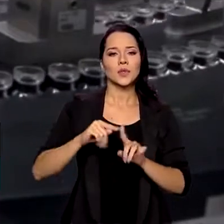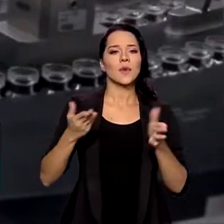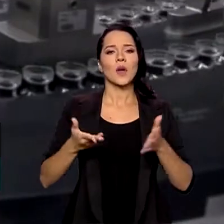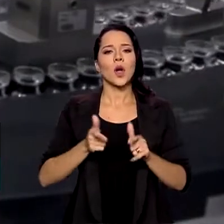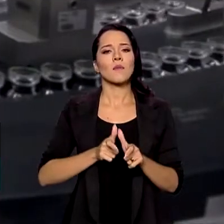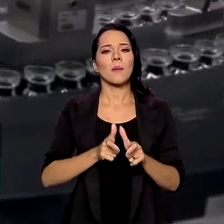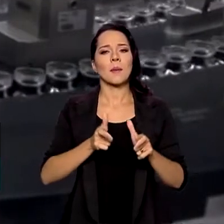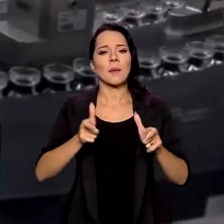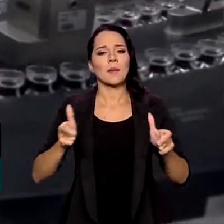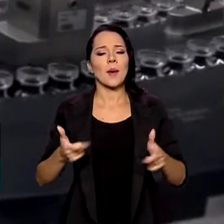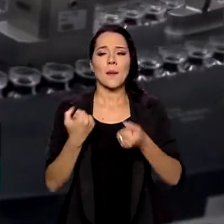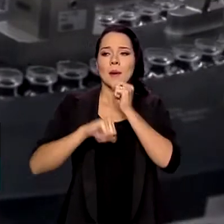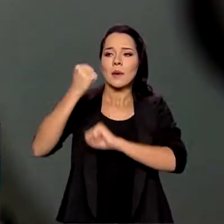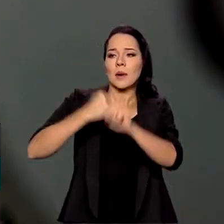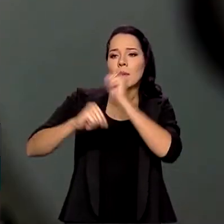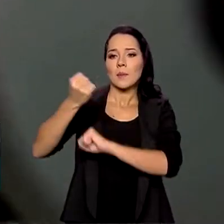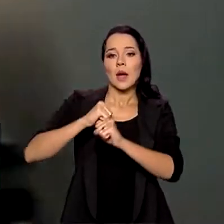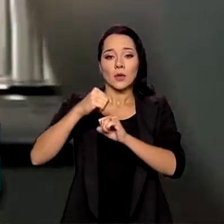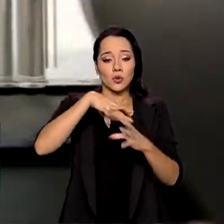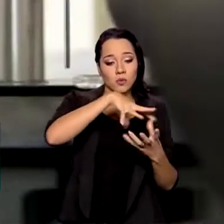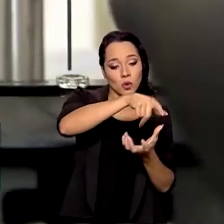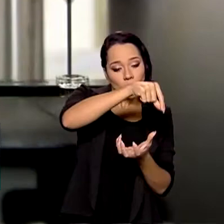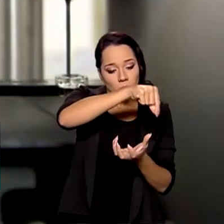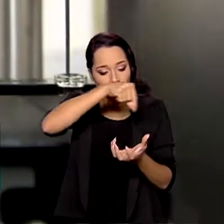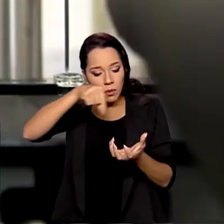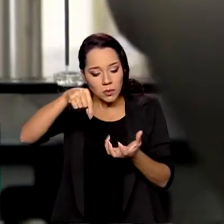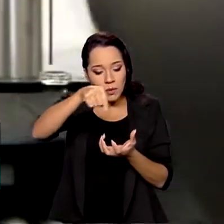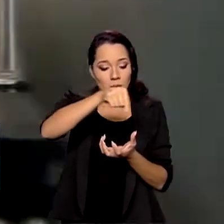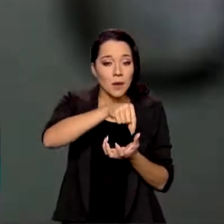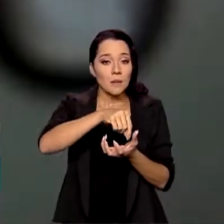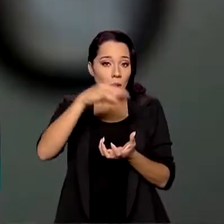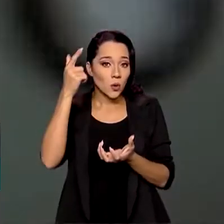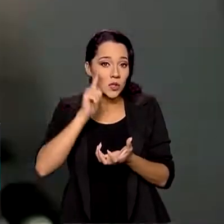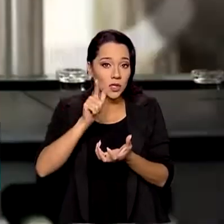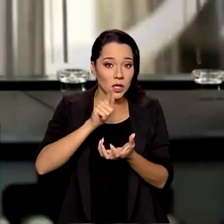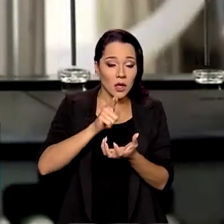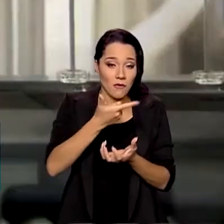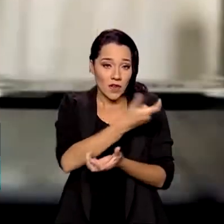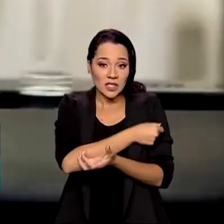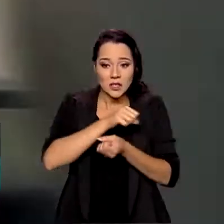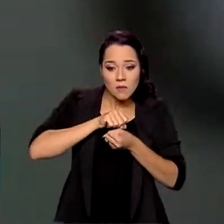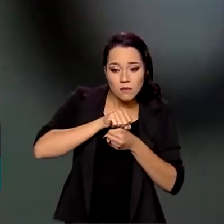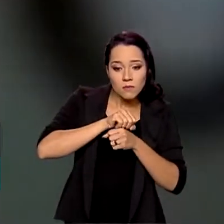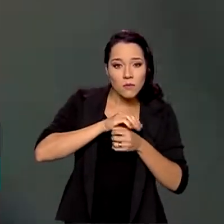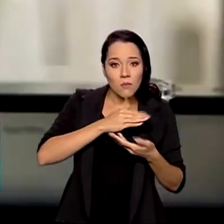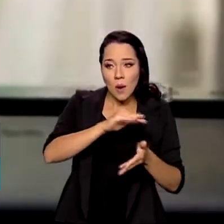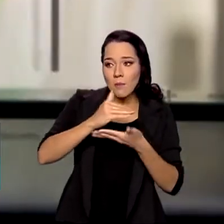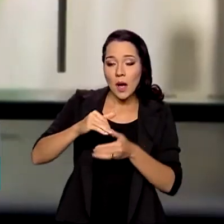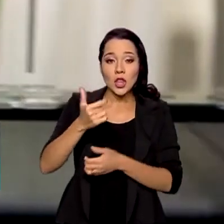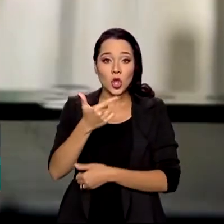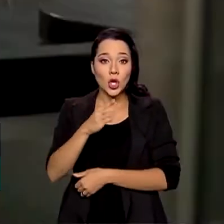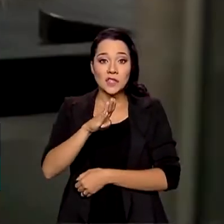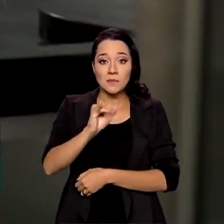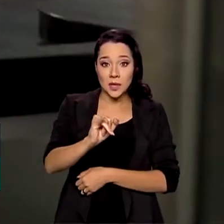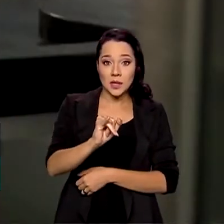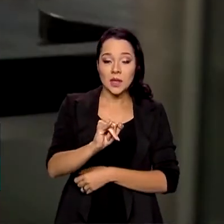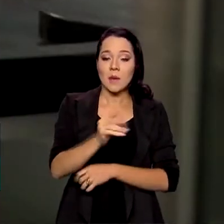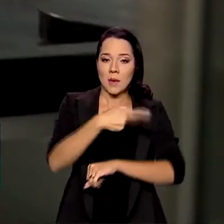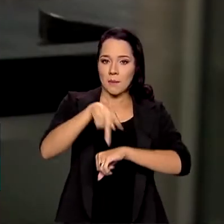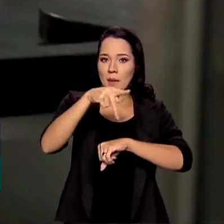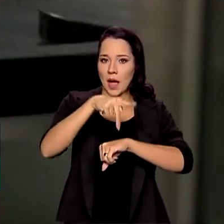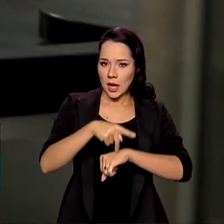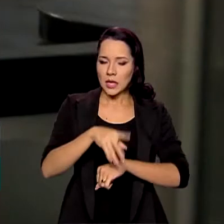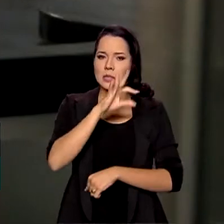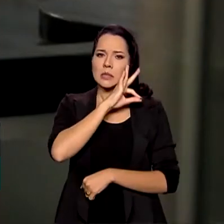ampliar a produção em fábricas ao redor do mundo, para conseguir enviar 2 bilhões de doses do imunizante para países